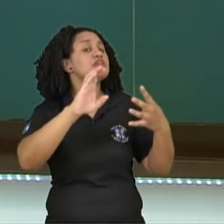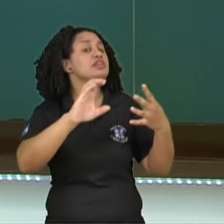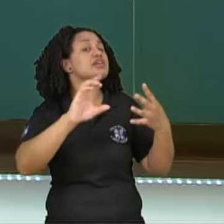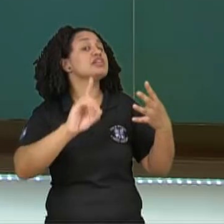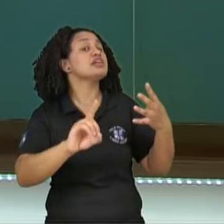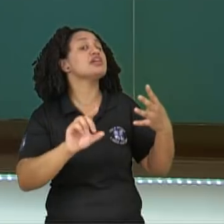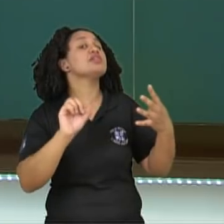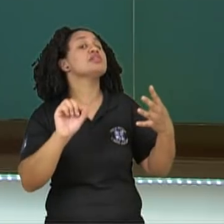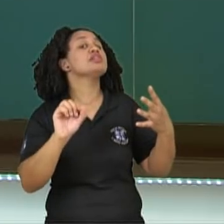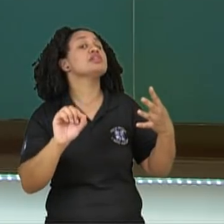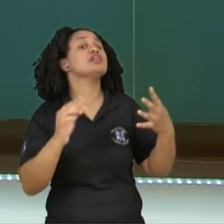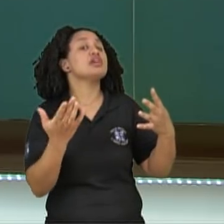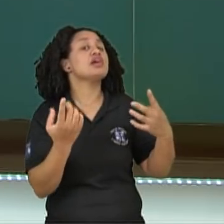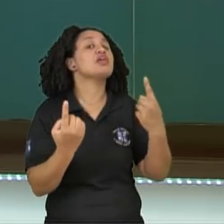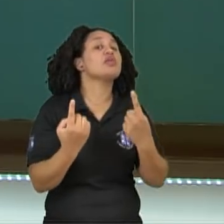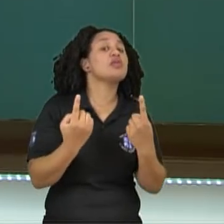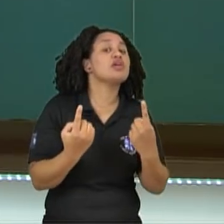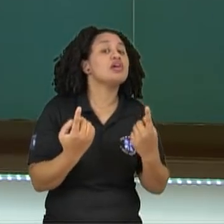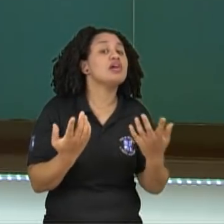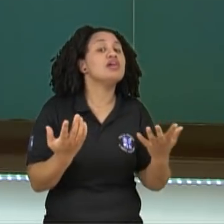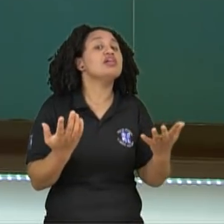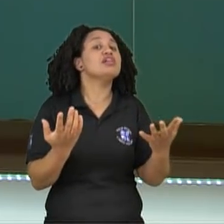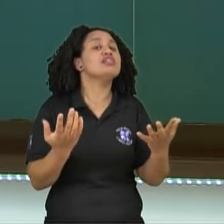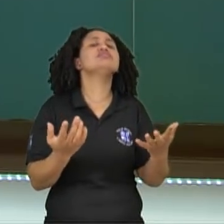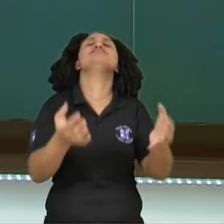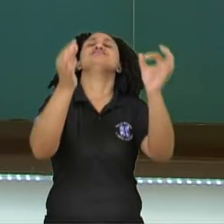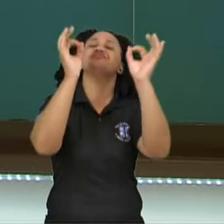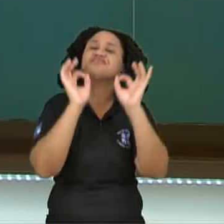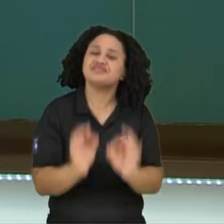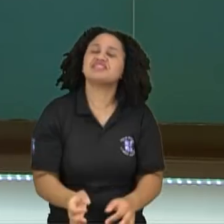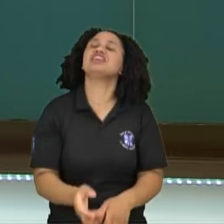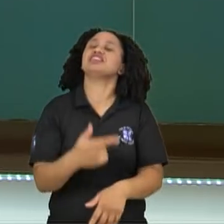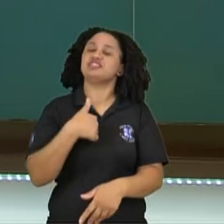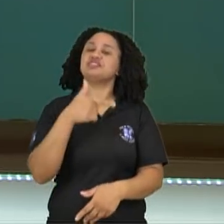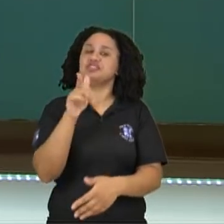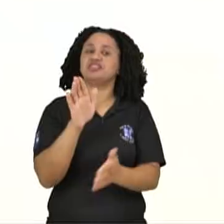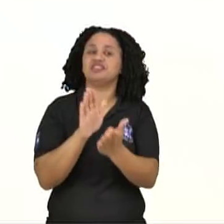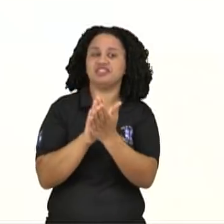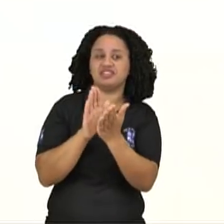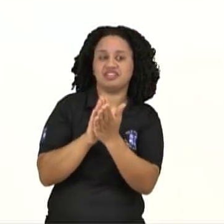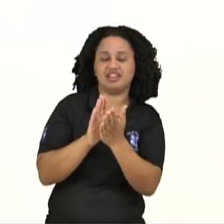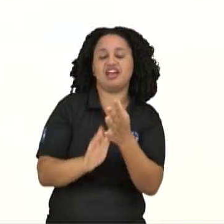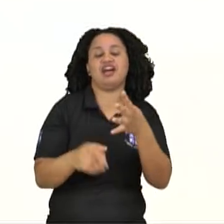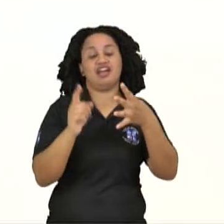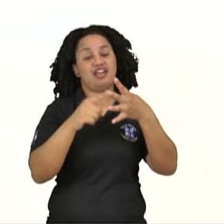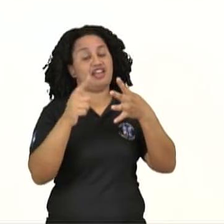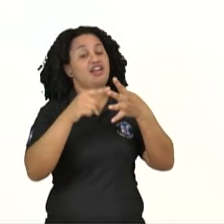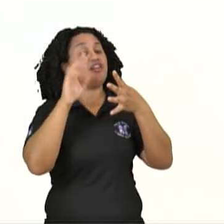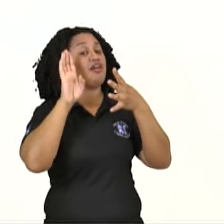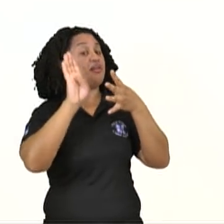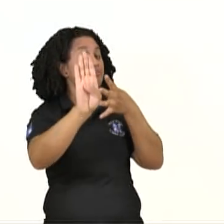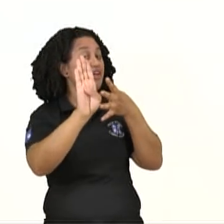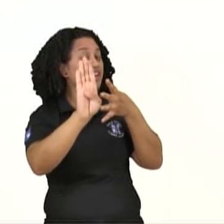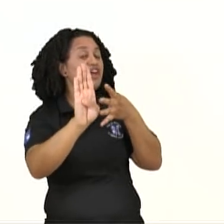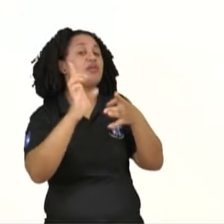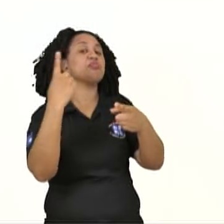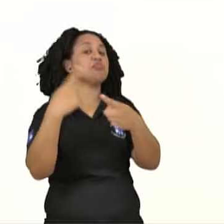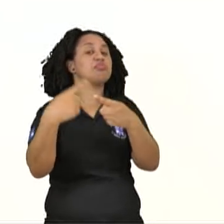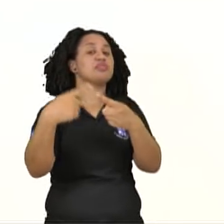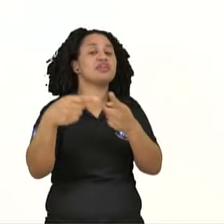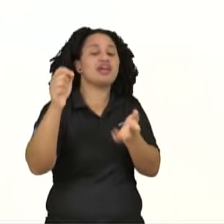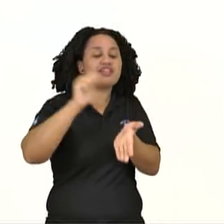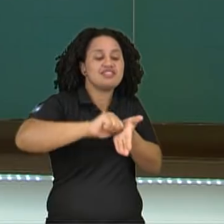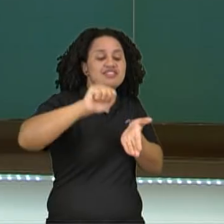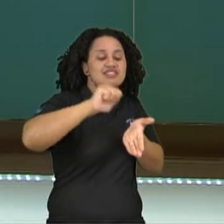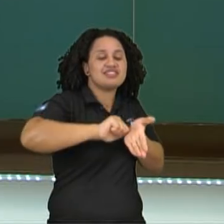ou D, galerinha? Qual? Muito bem, acertaram. Letra B, a escrita sobre o passado. É